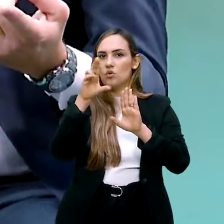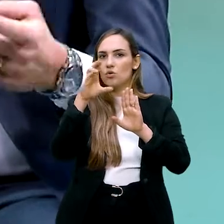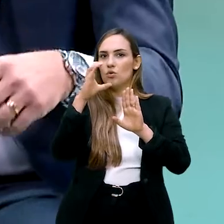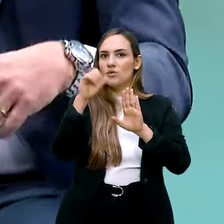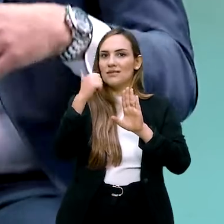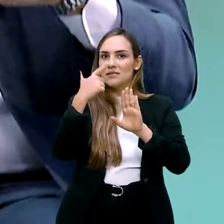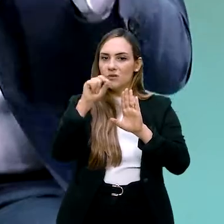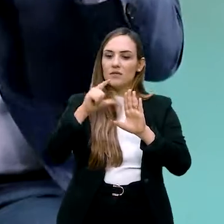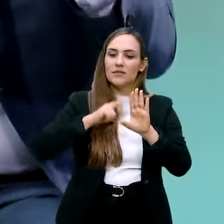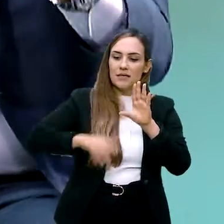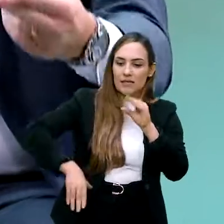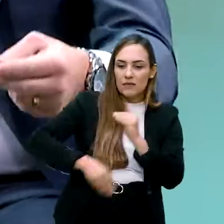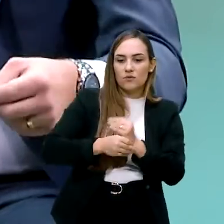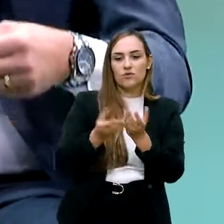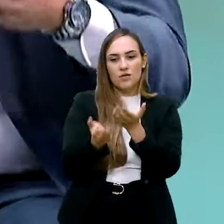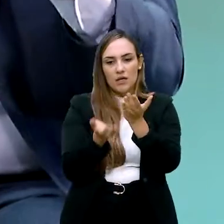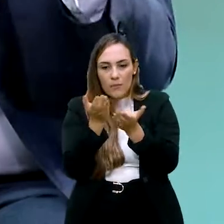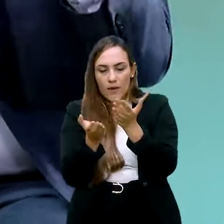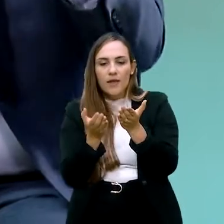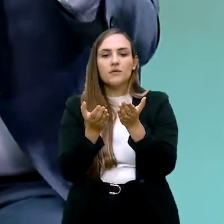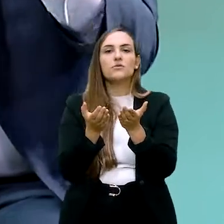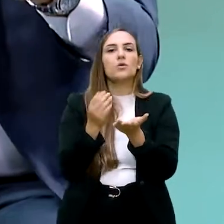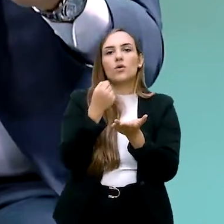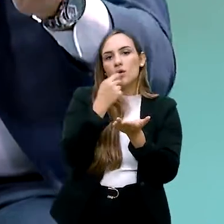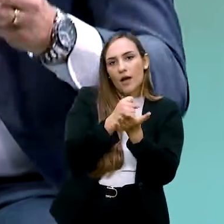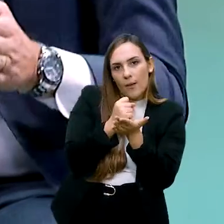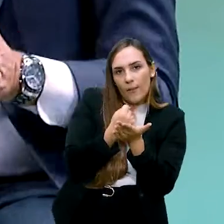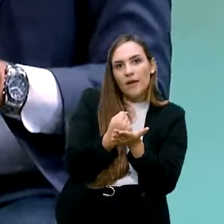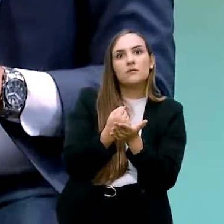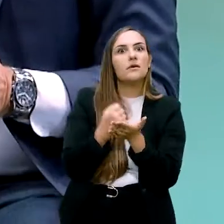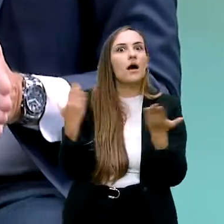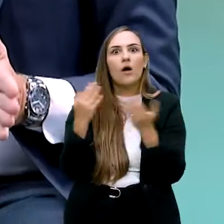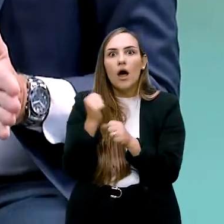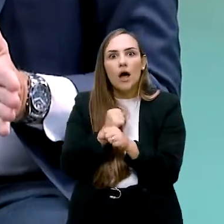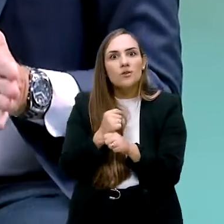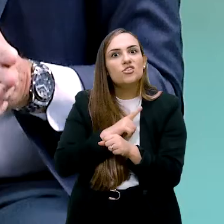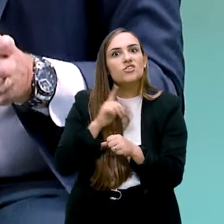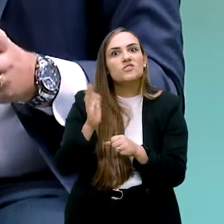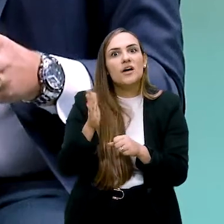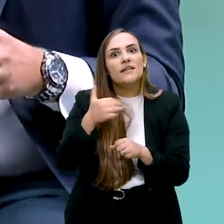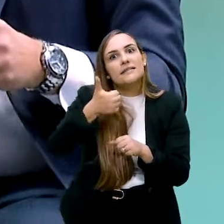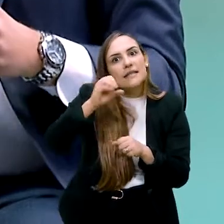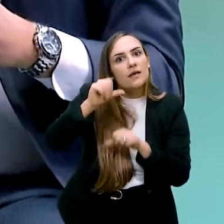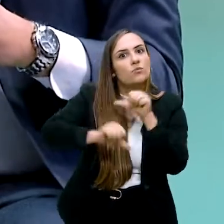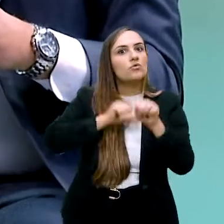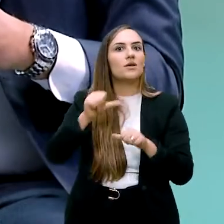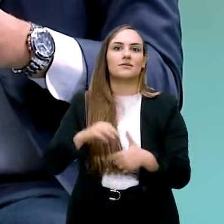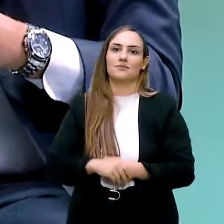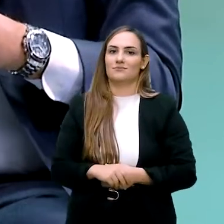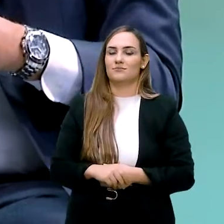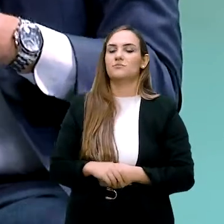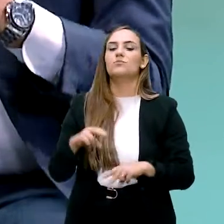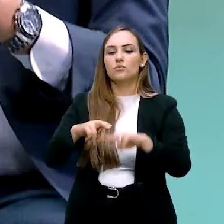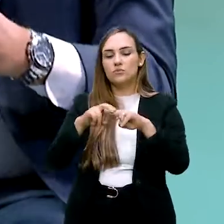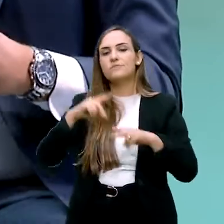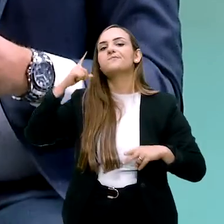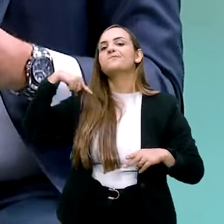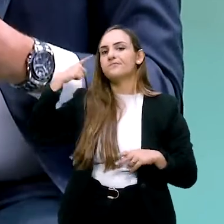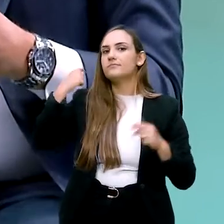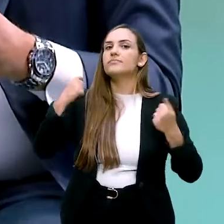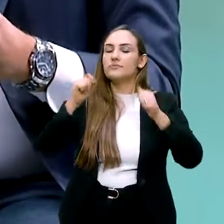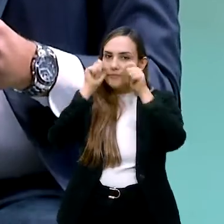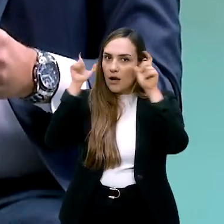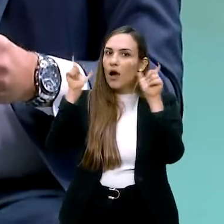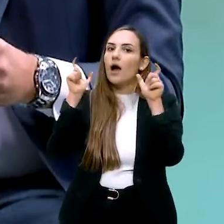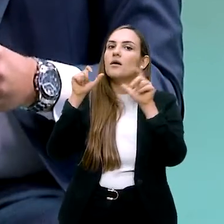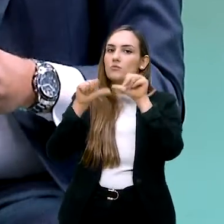de procedimentos, de terapias, de medicamentos, somente este ano. Então, o advogado ele tem que estar muito mais